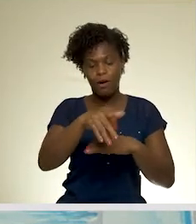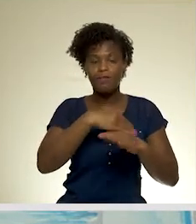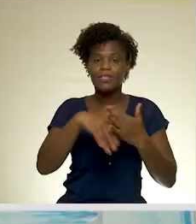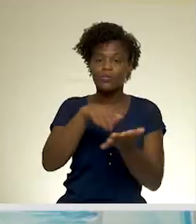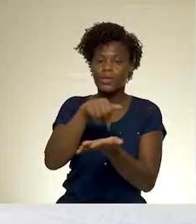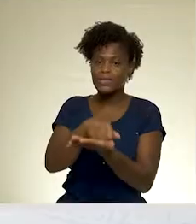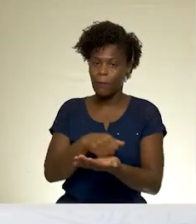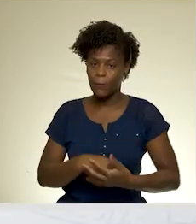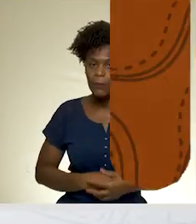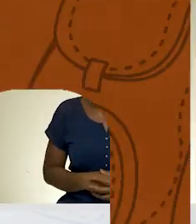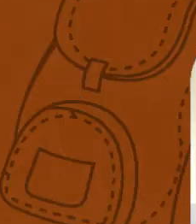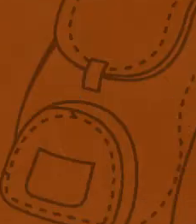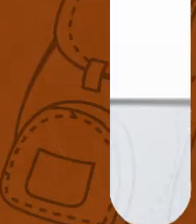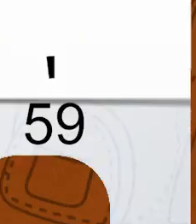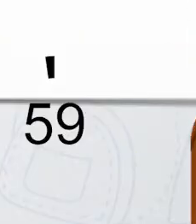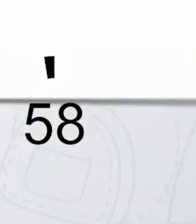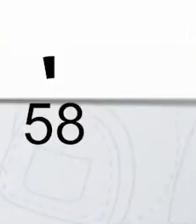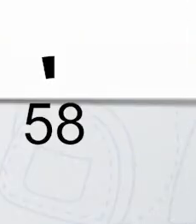correção.